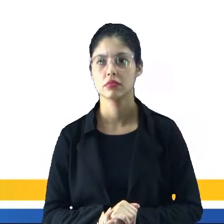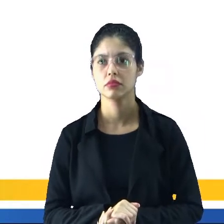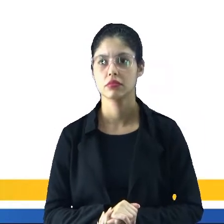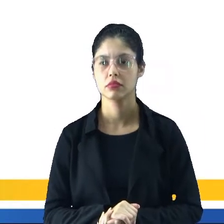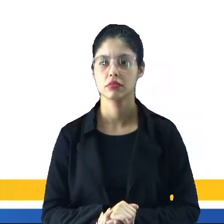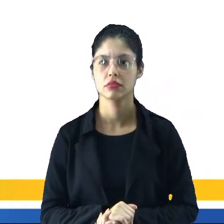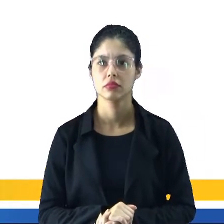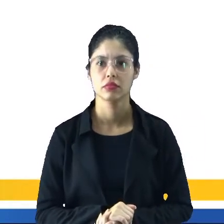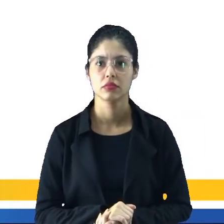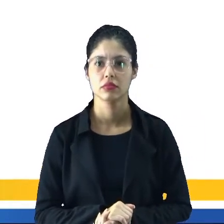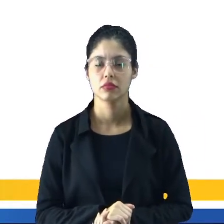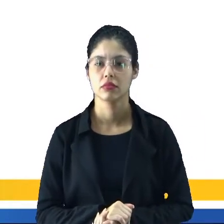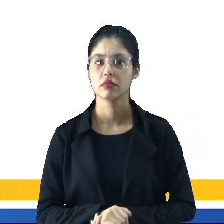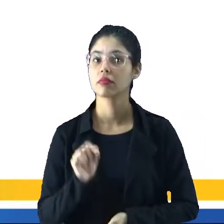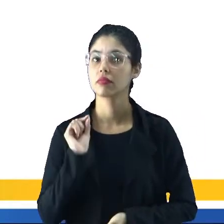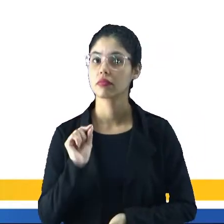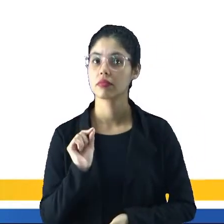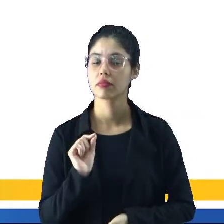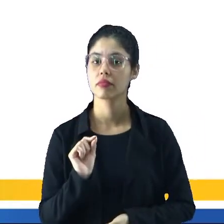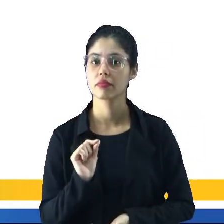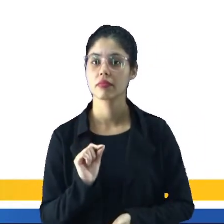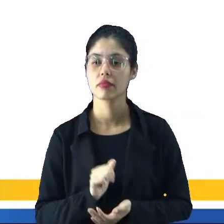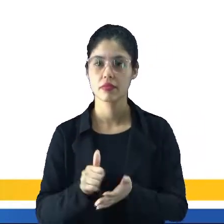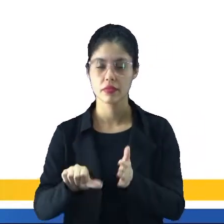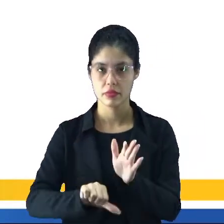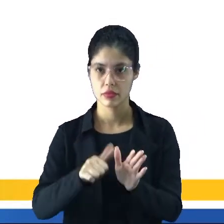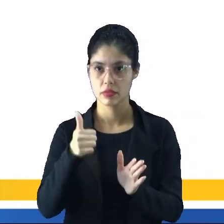the humankind. E aí, na